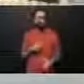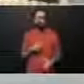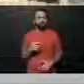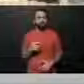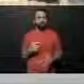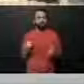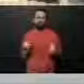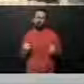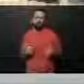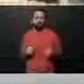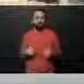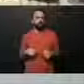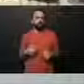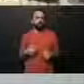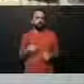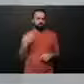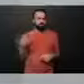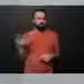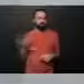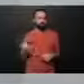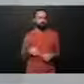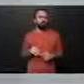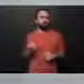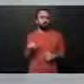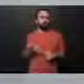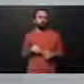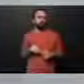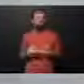Continue estudando e vamos lá.